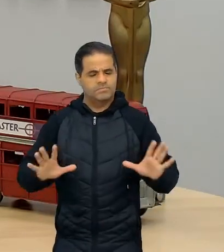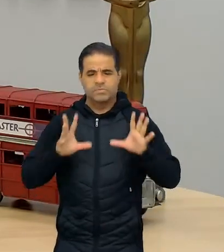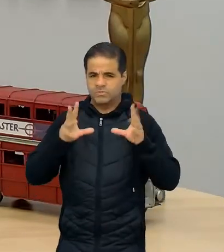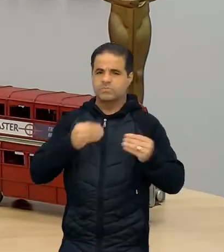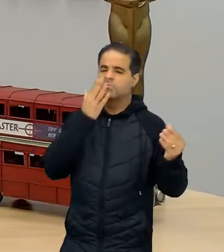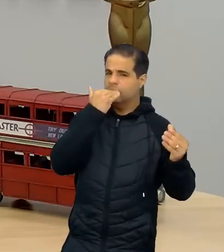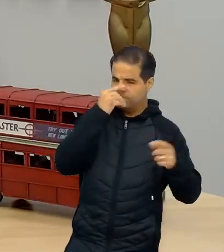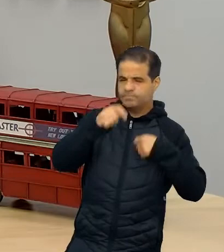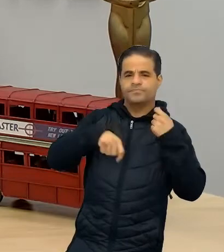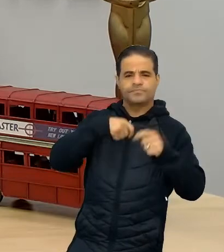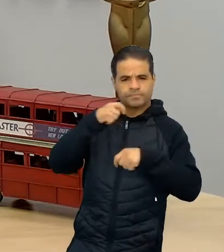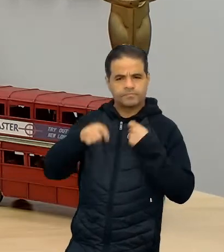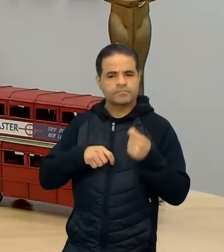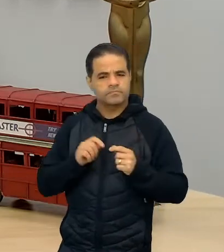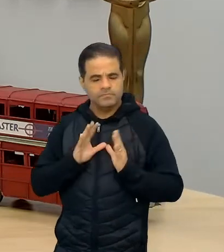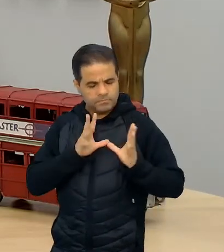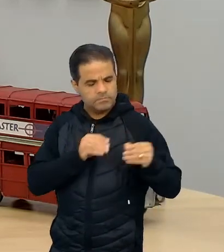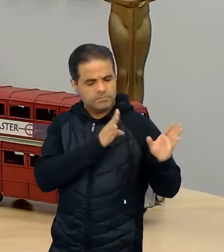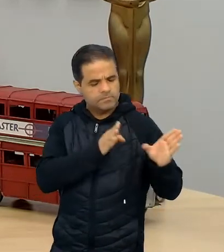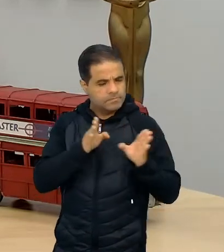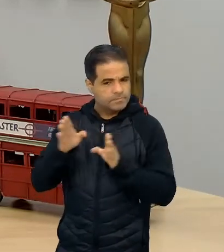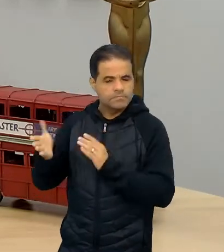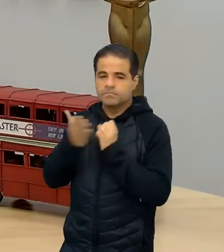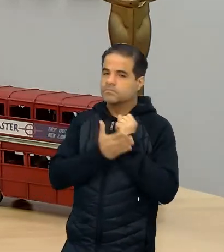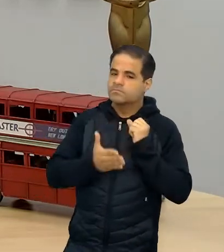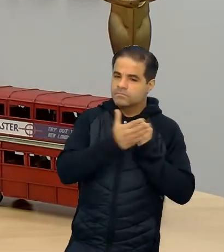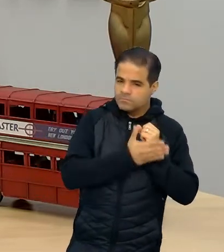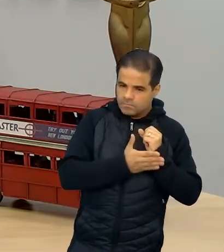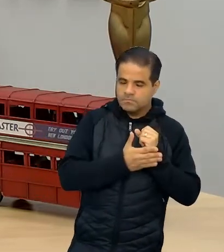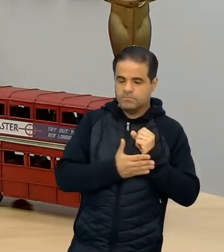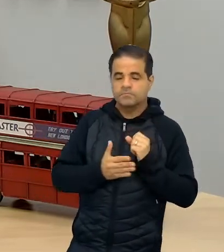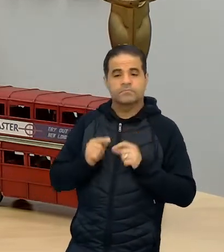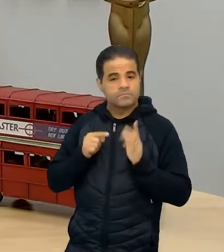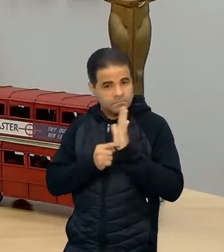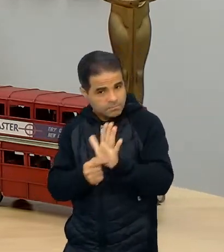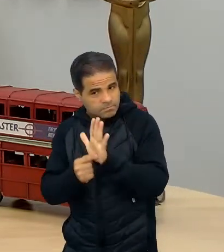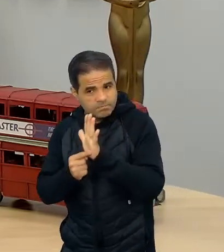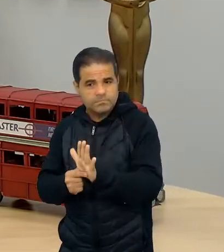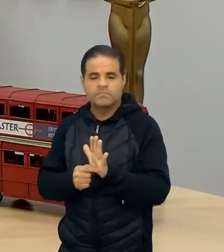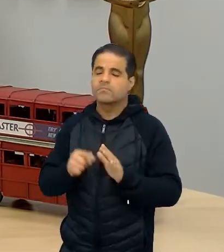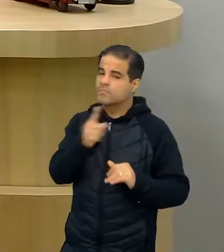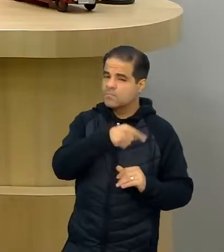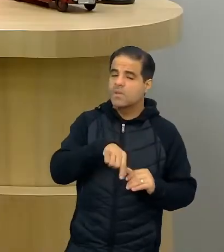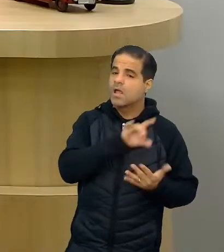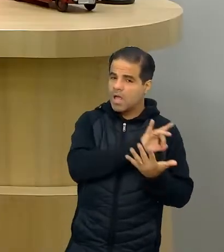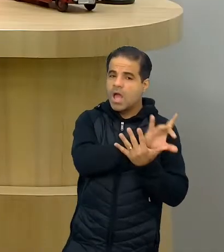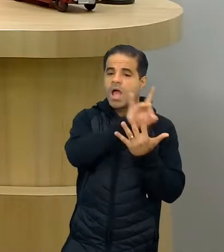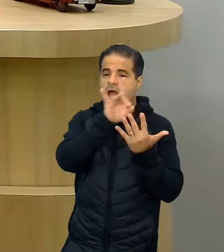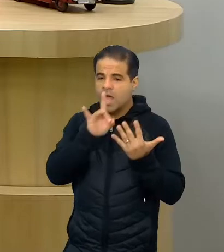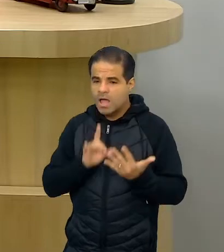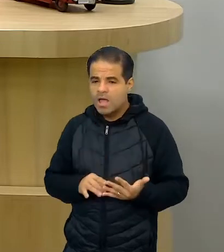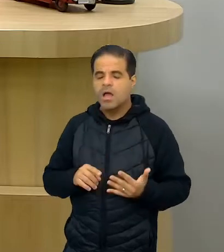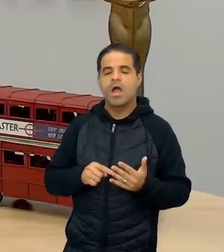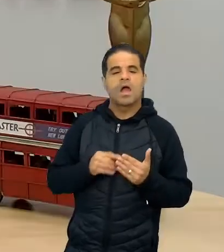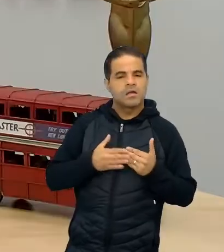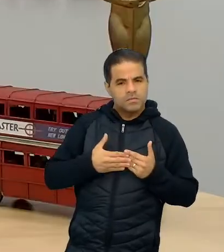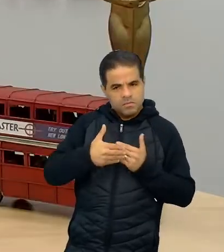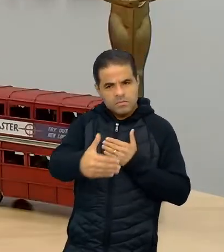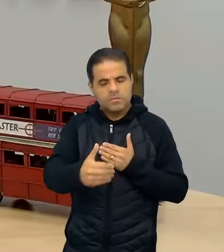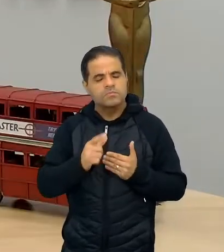alimentação regrada, uma alimentação básica, e ela é feita de forma individualizada, né? Porque cada um de nós atletas tem um